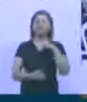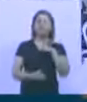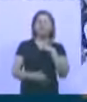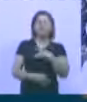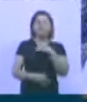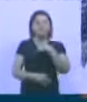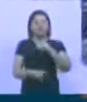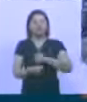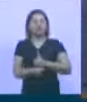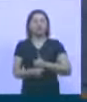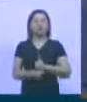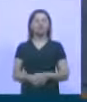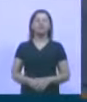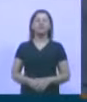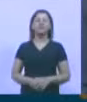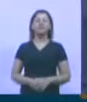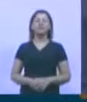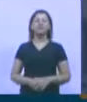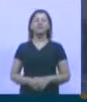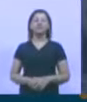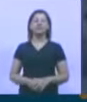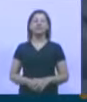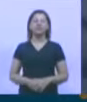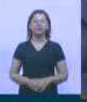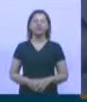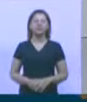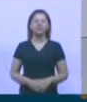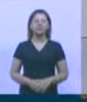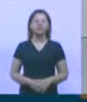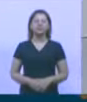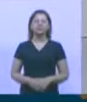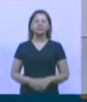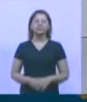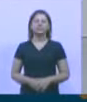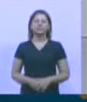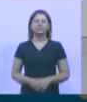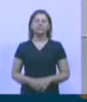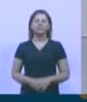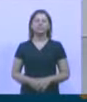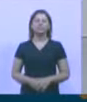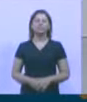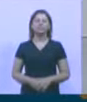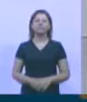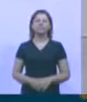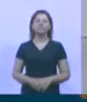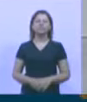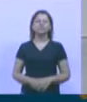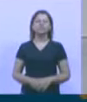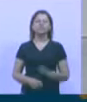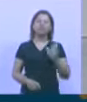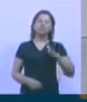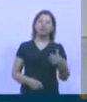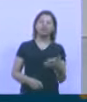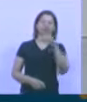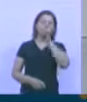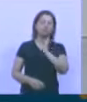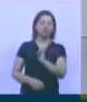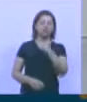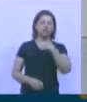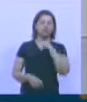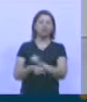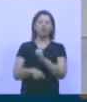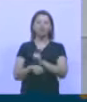So I said to myself, I hope the Mother Superior will come to me for counseling. Então eu disse para elas, eu